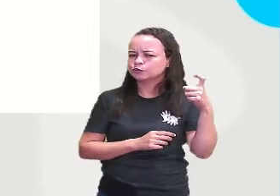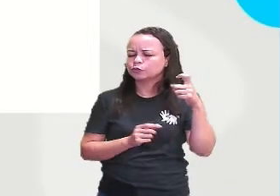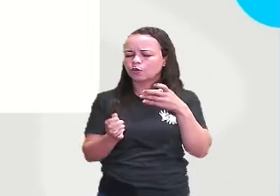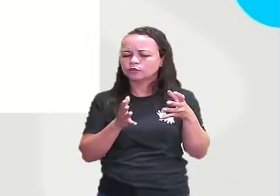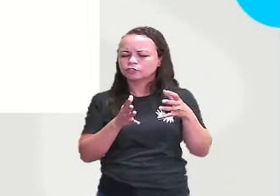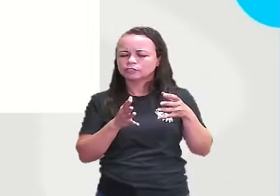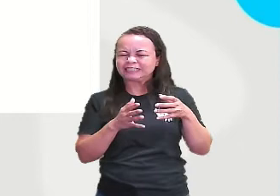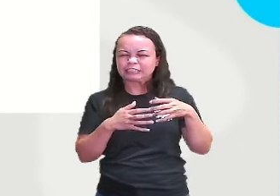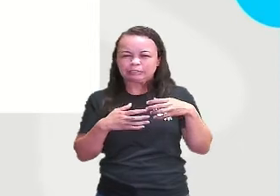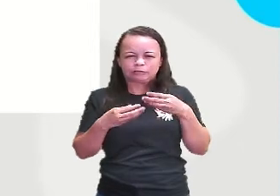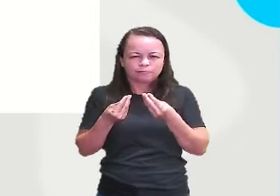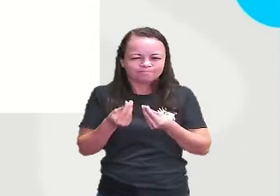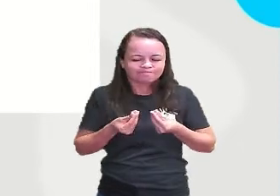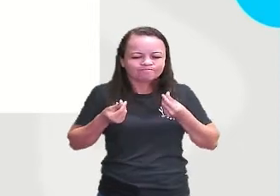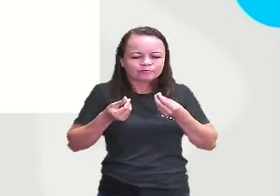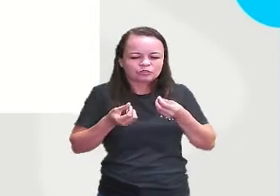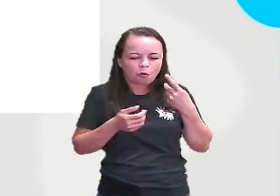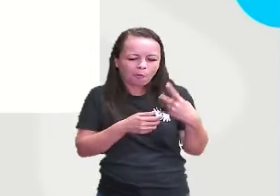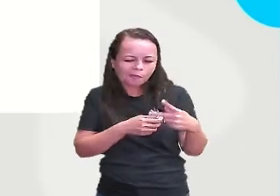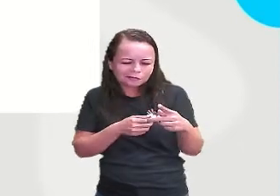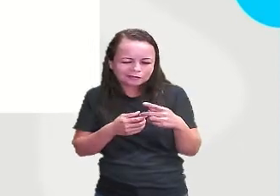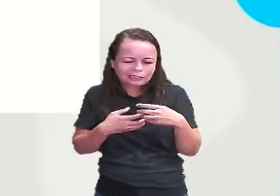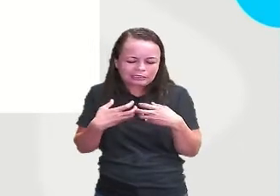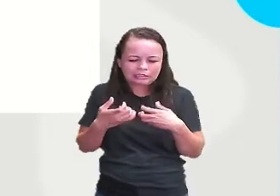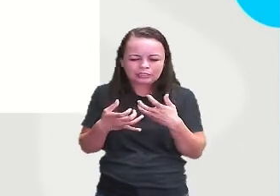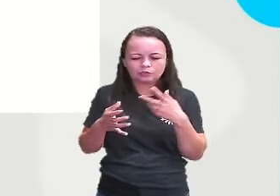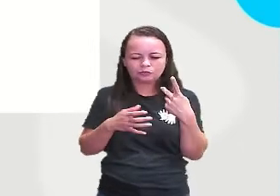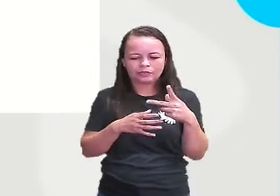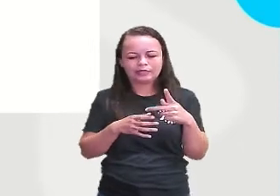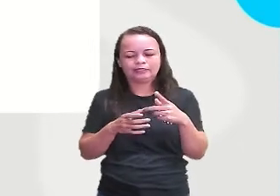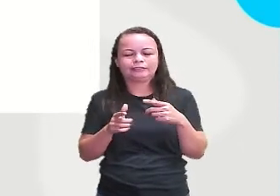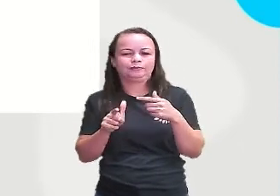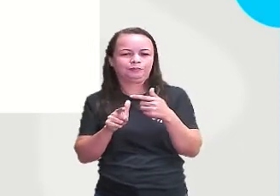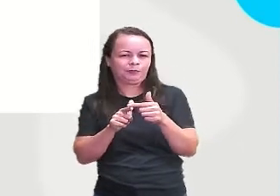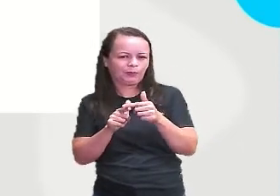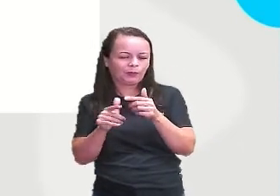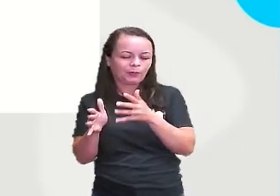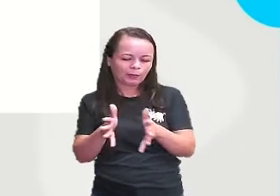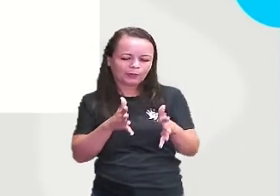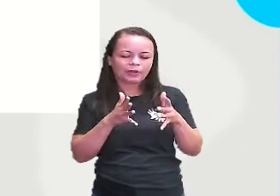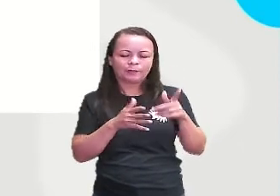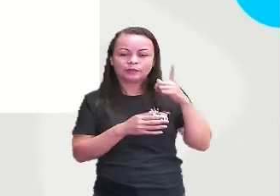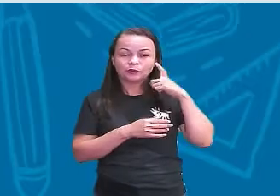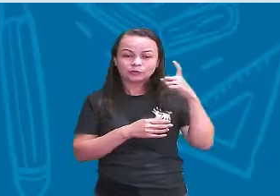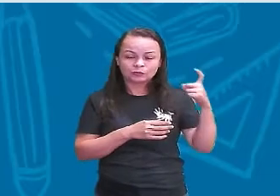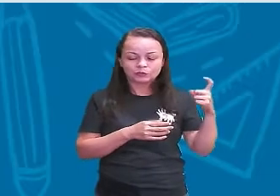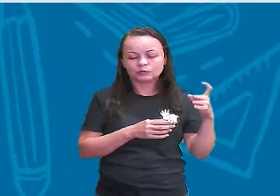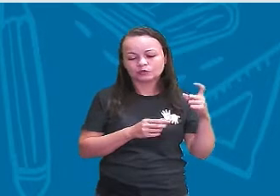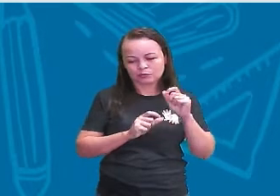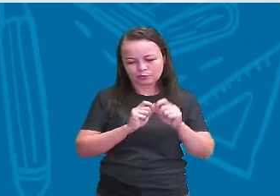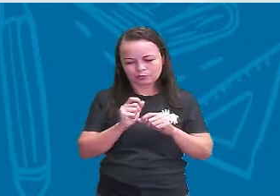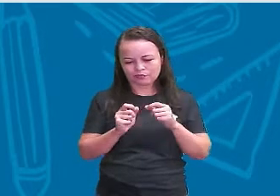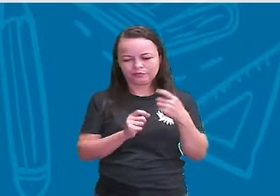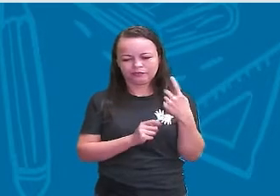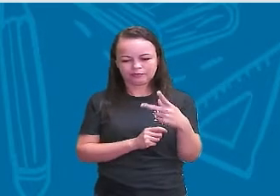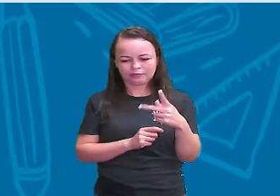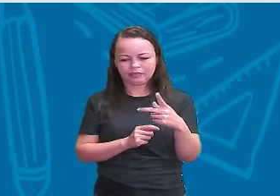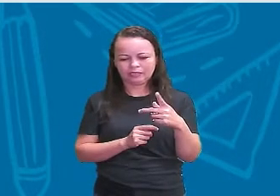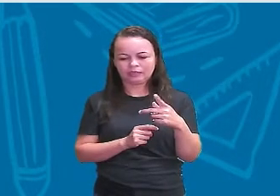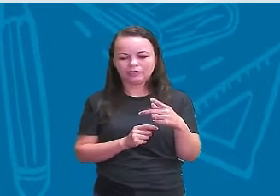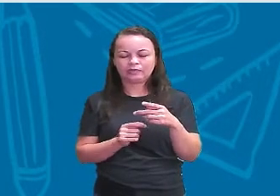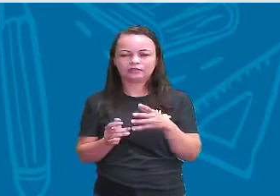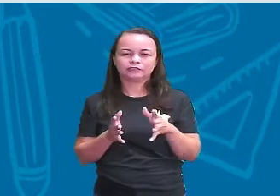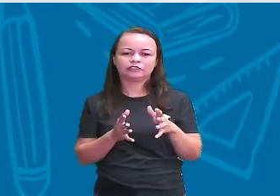os personagens aí dessa tirinha? Qual você acha que seria a propriedade do som que está incomodando